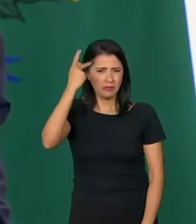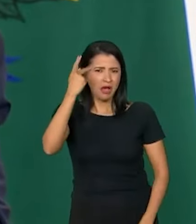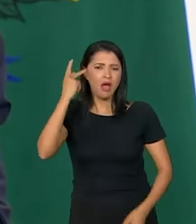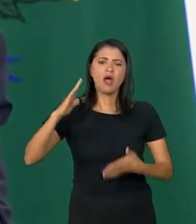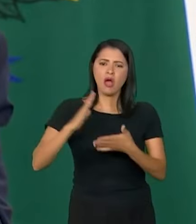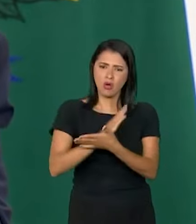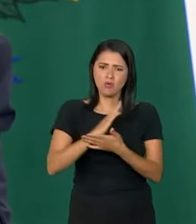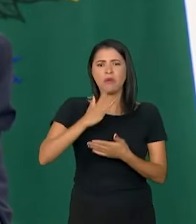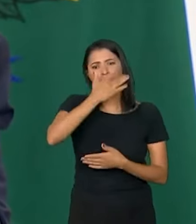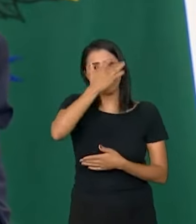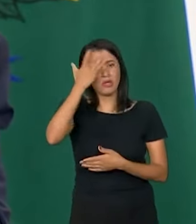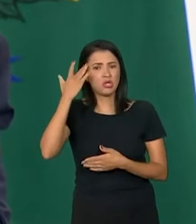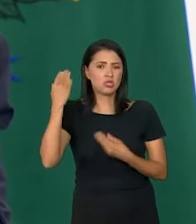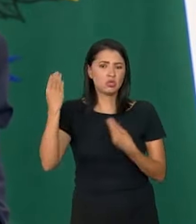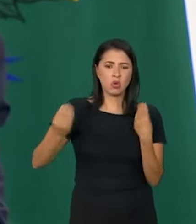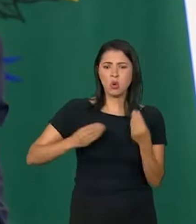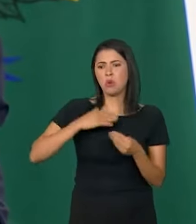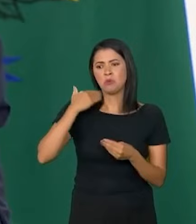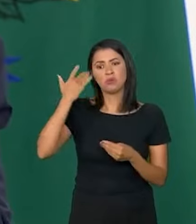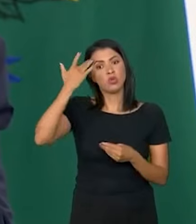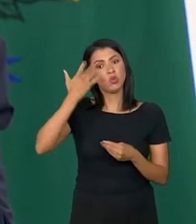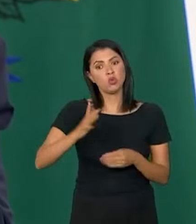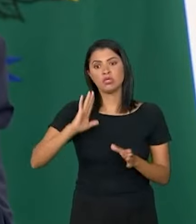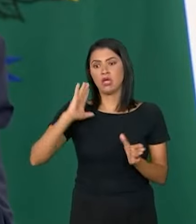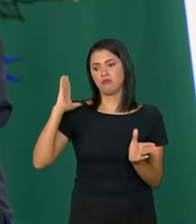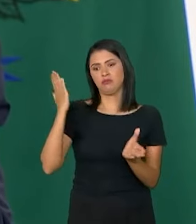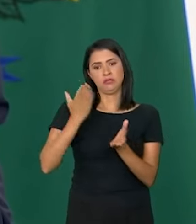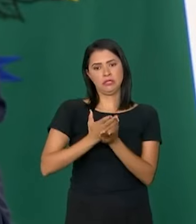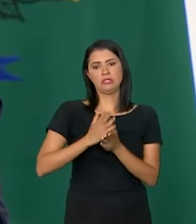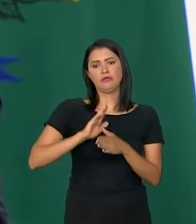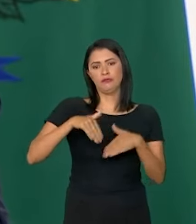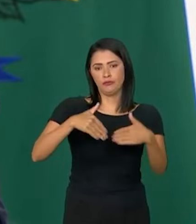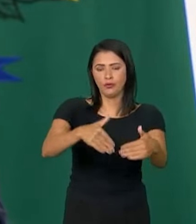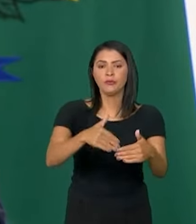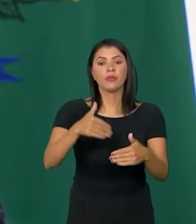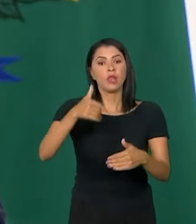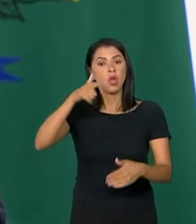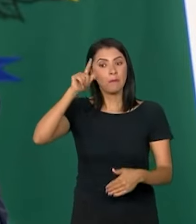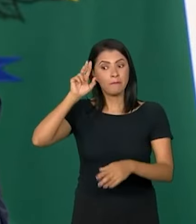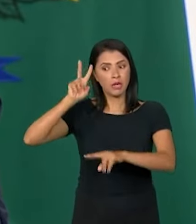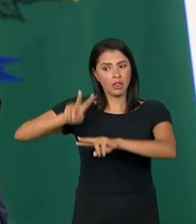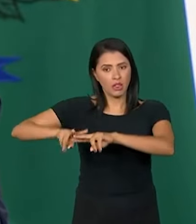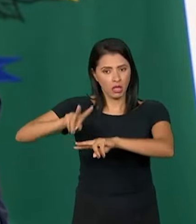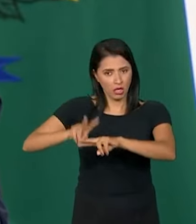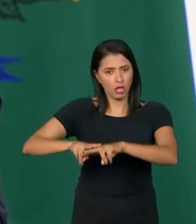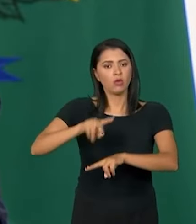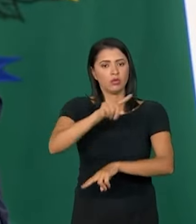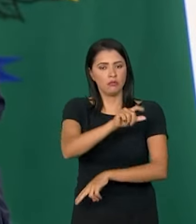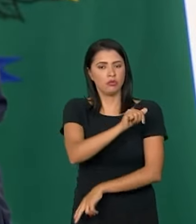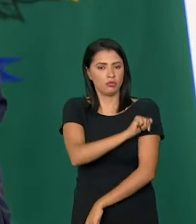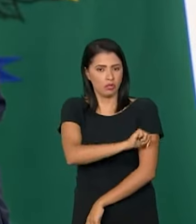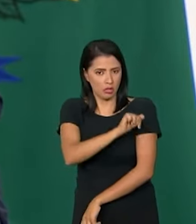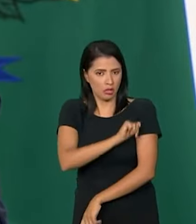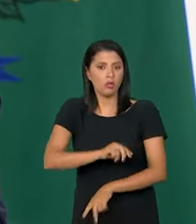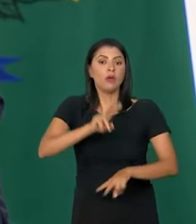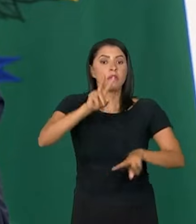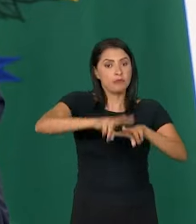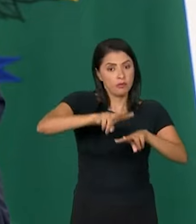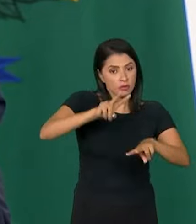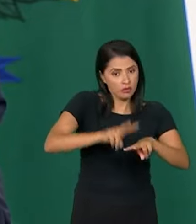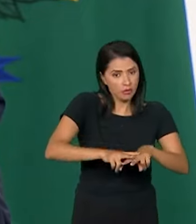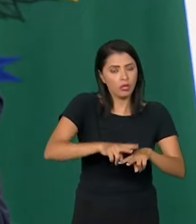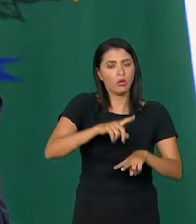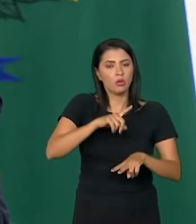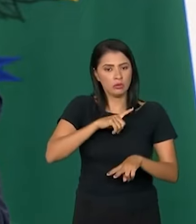pessoas mas nós não sabemos se o inquérito andou no Rio de Janeiro ontem prenderam 20 pessoas há uma queixa inclusive da